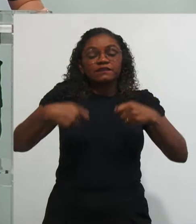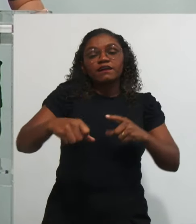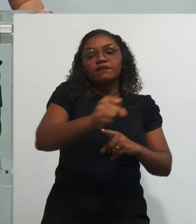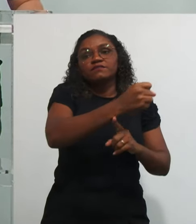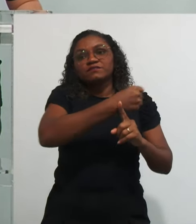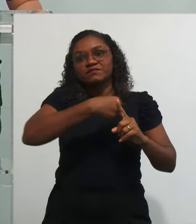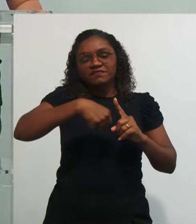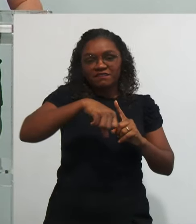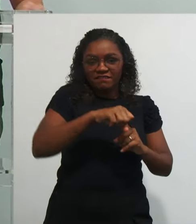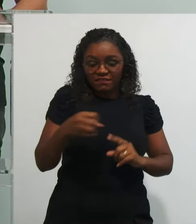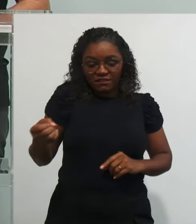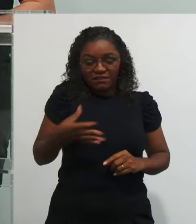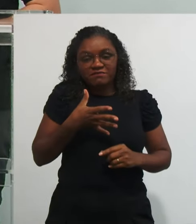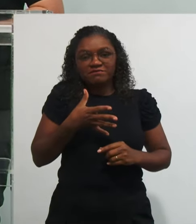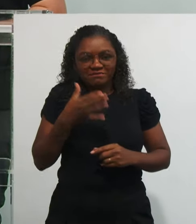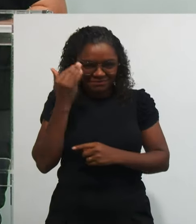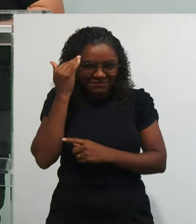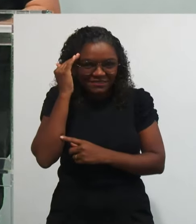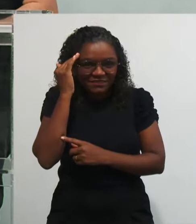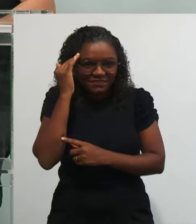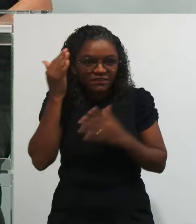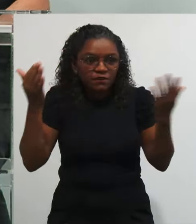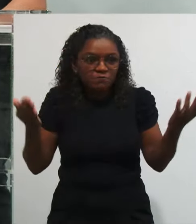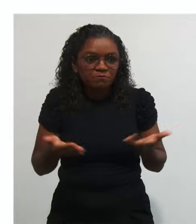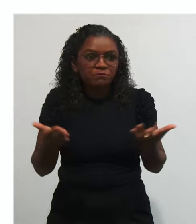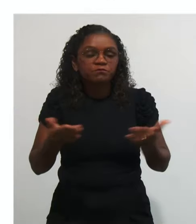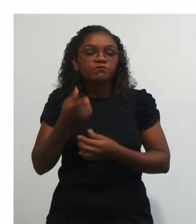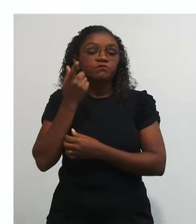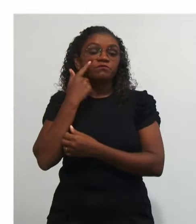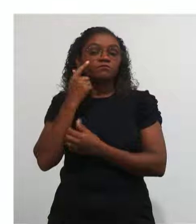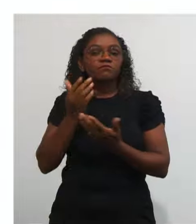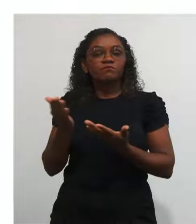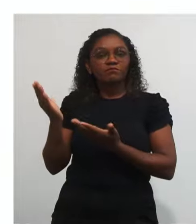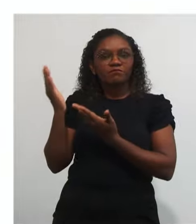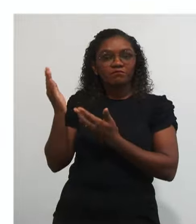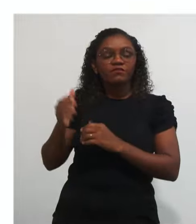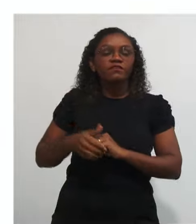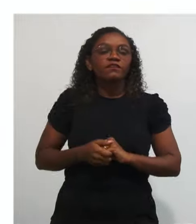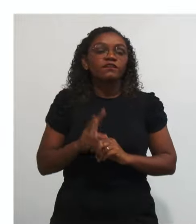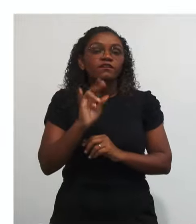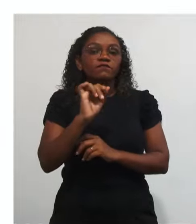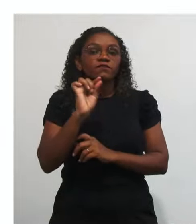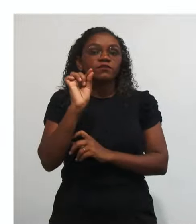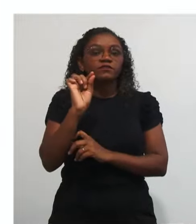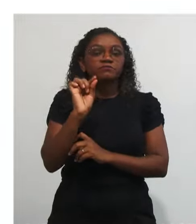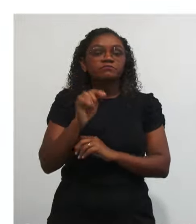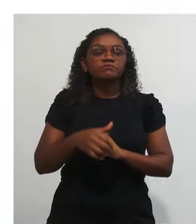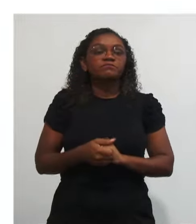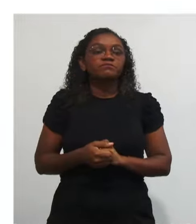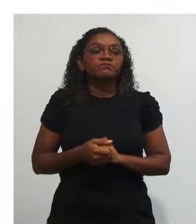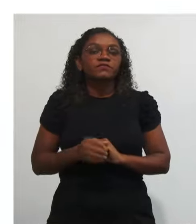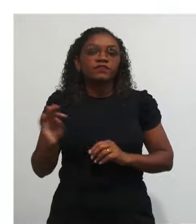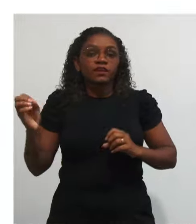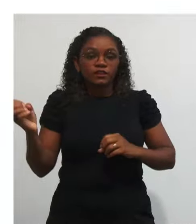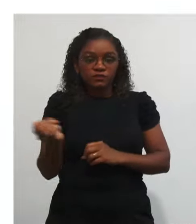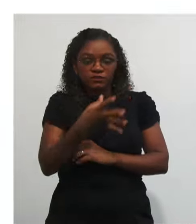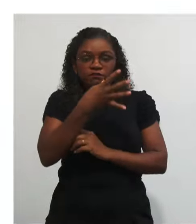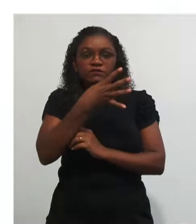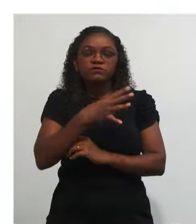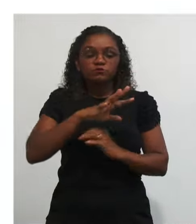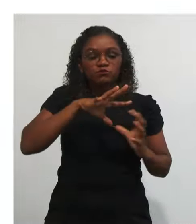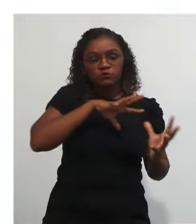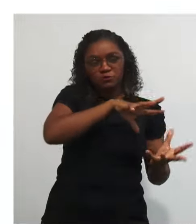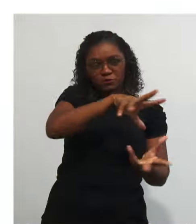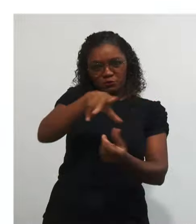sociedade atual Ok acompanhe comigo aí na tela que nós vamos ver que essa evolução aí do mundo